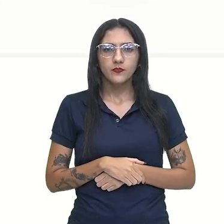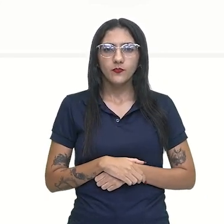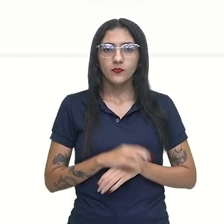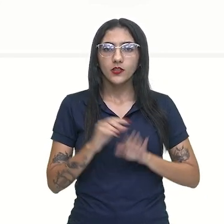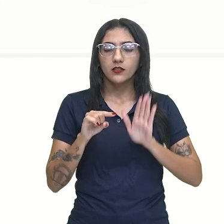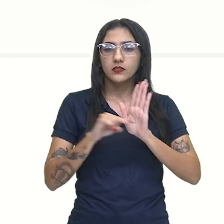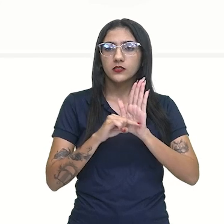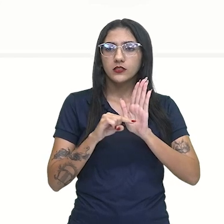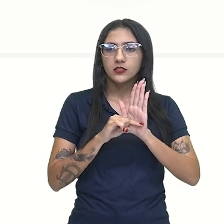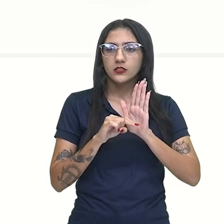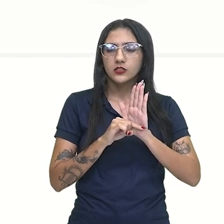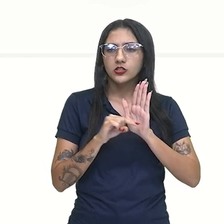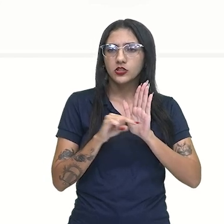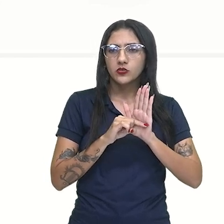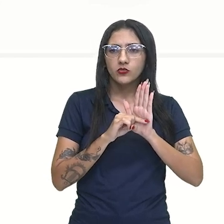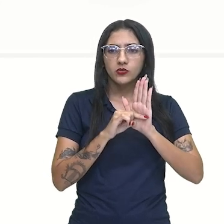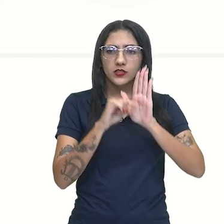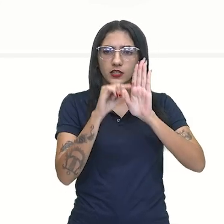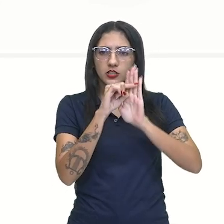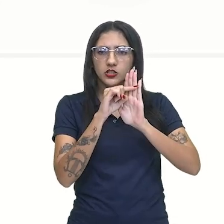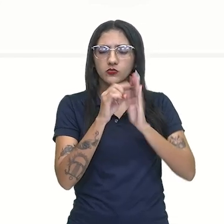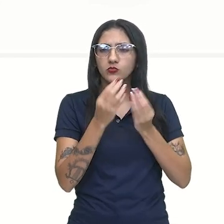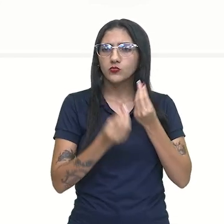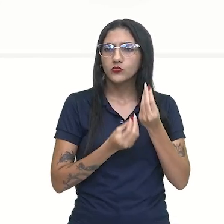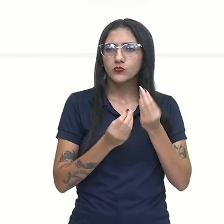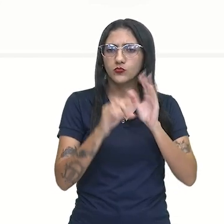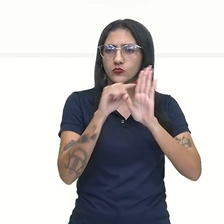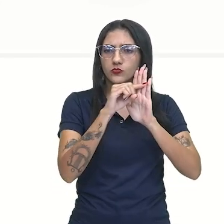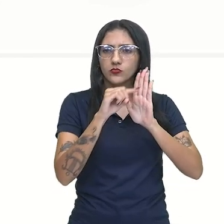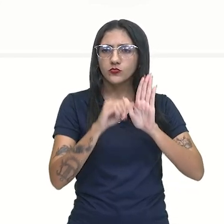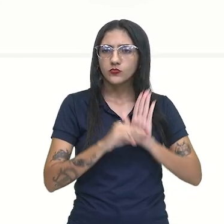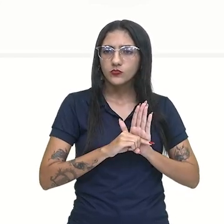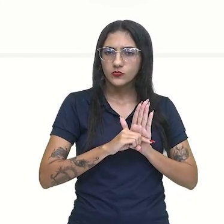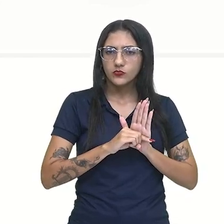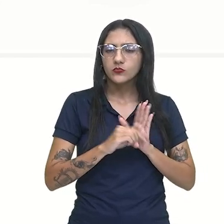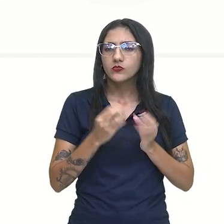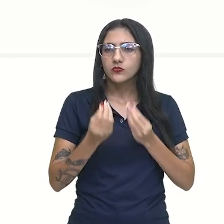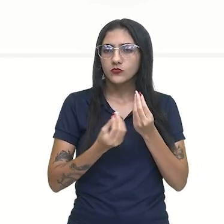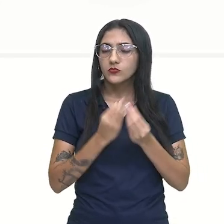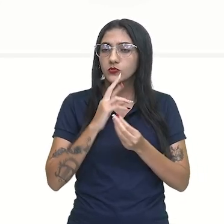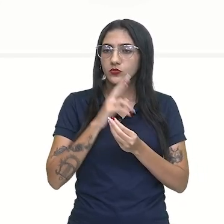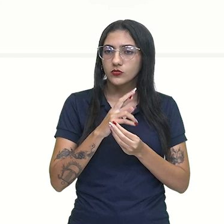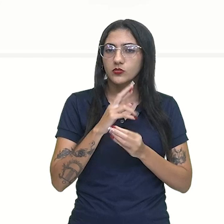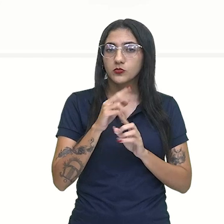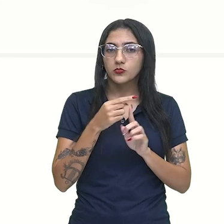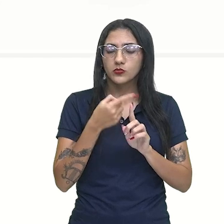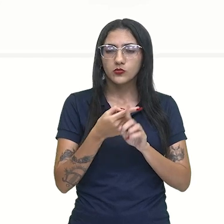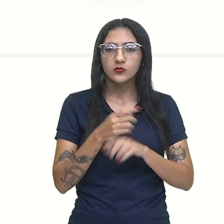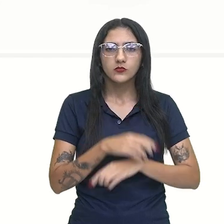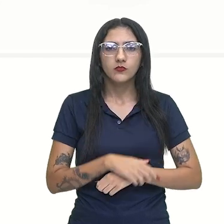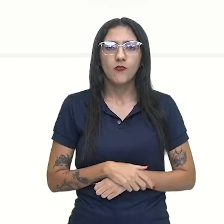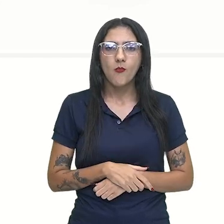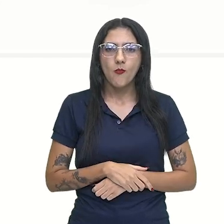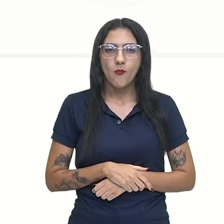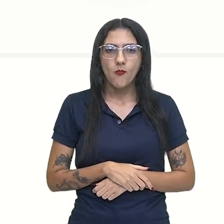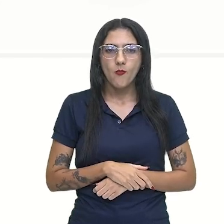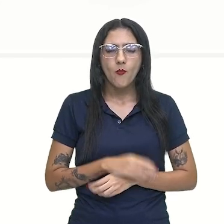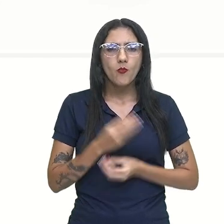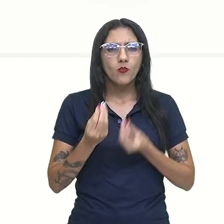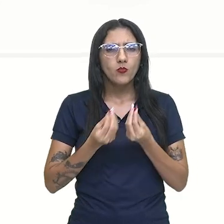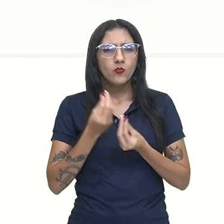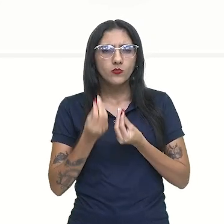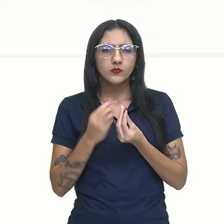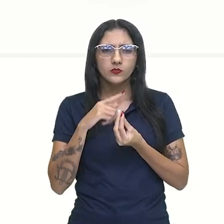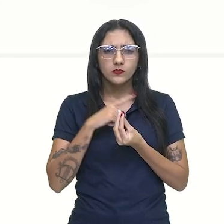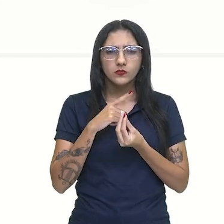negativo 110 dividido por negativo 2, né? Negativo dividido por outro negativo, o resultado vai ser positivo. E a divisão de